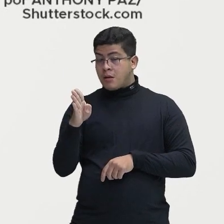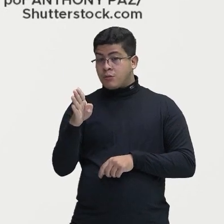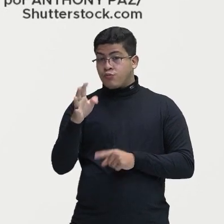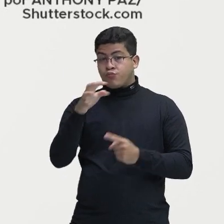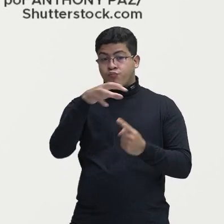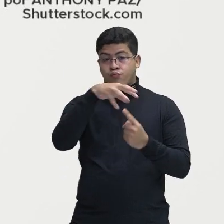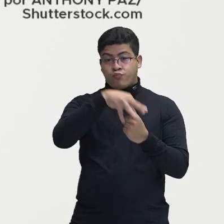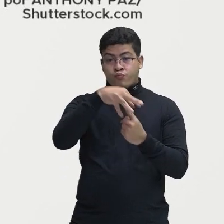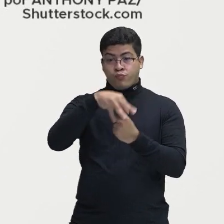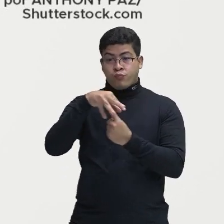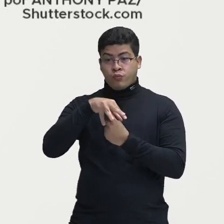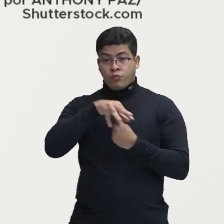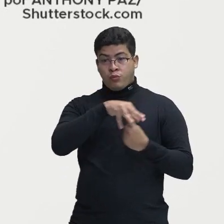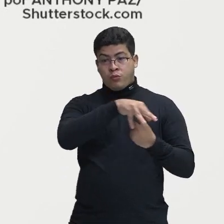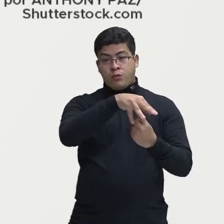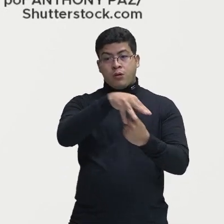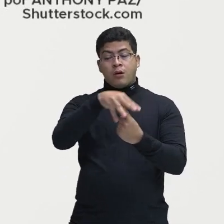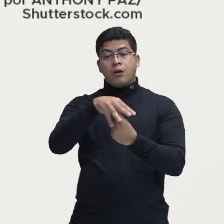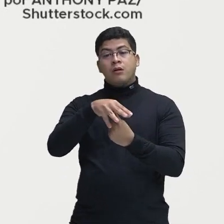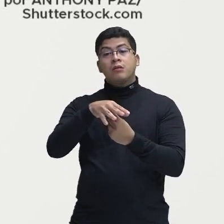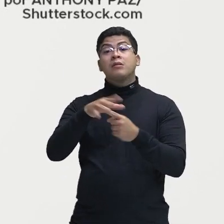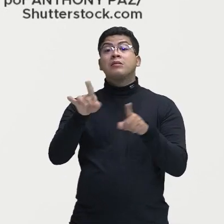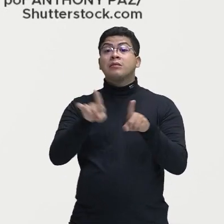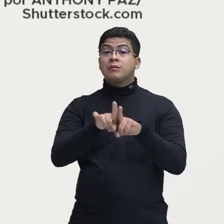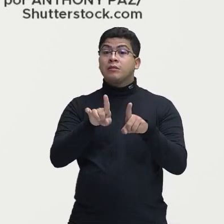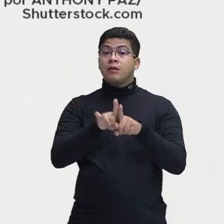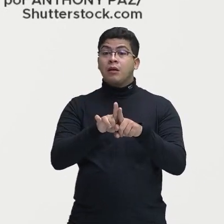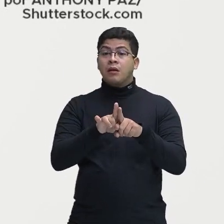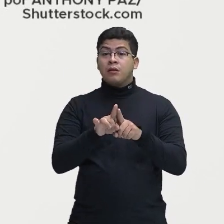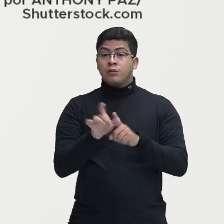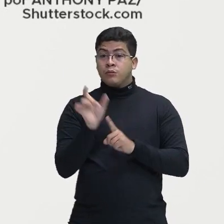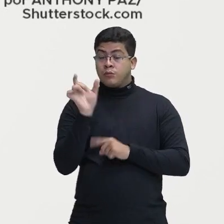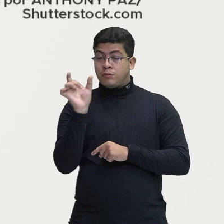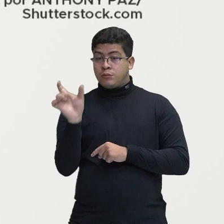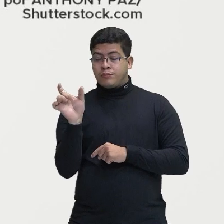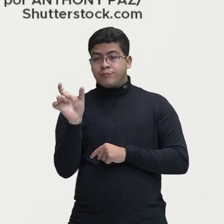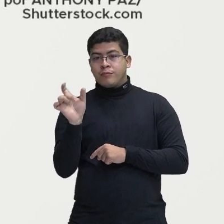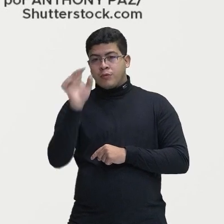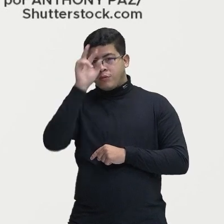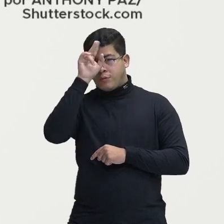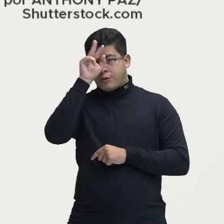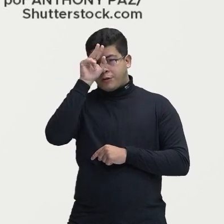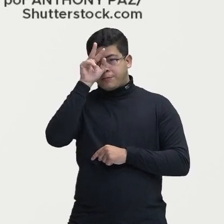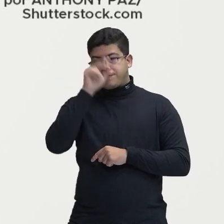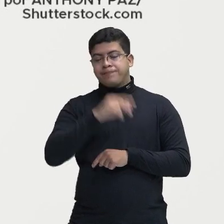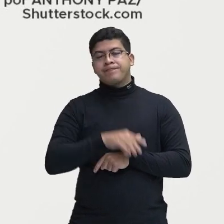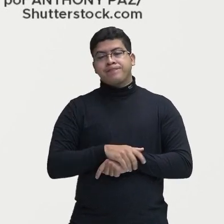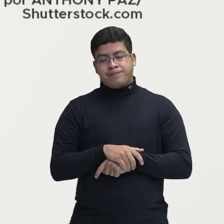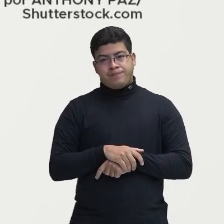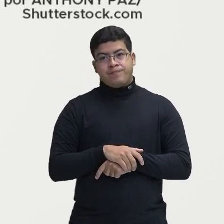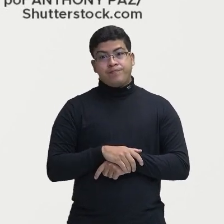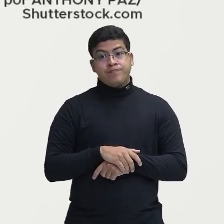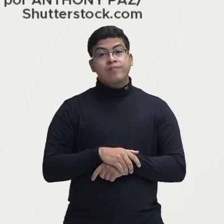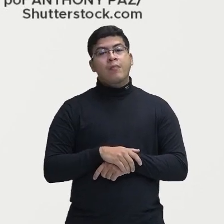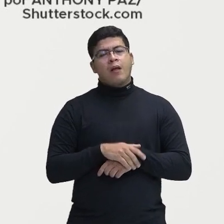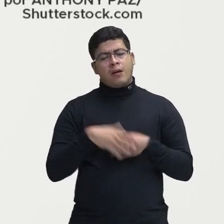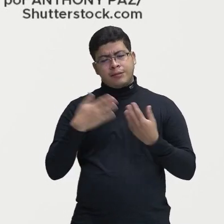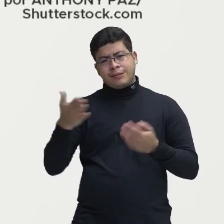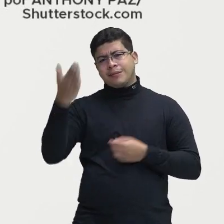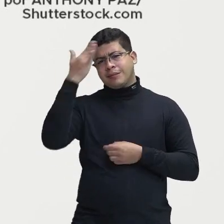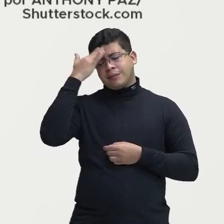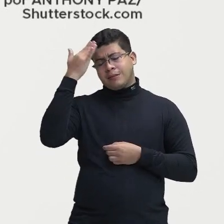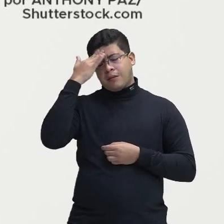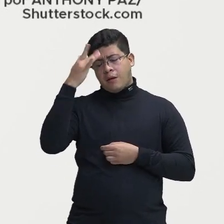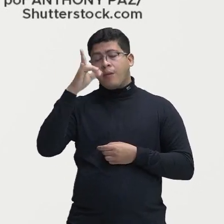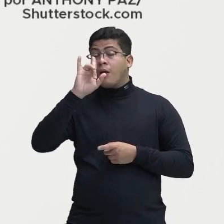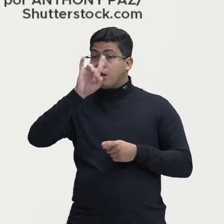fungos, e também essa transmissão que acontece através de vetores. Nós sabemos que além dos vetores,